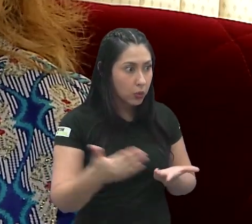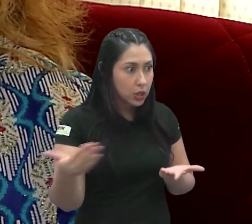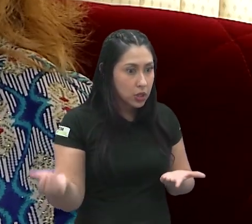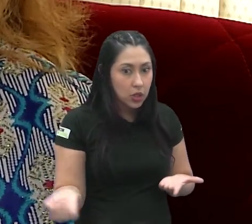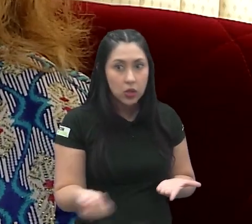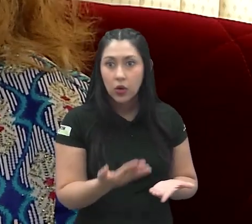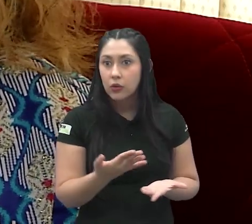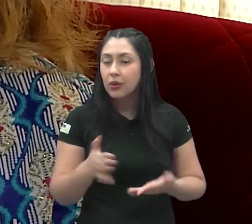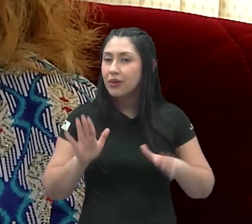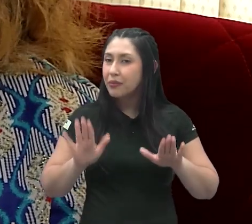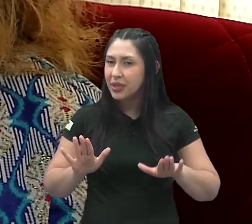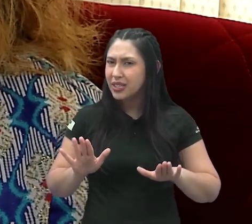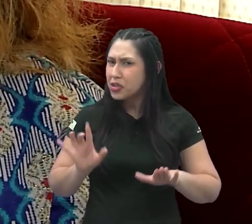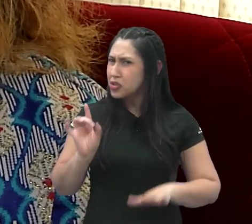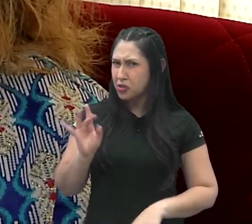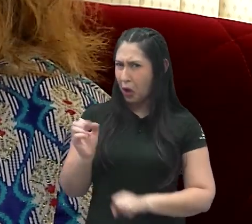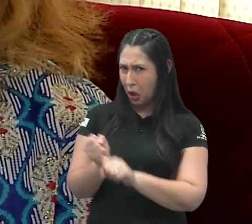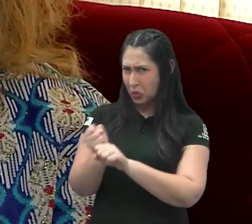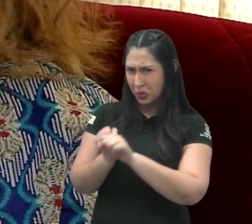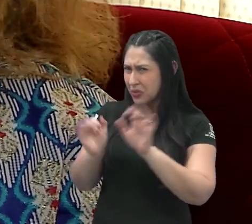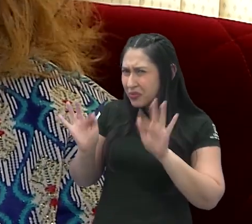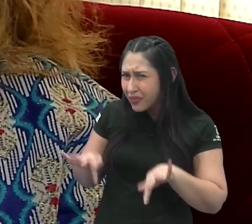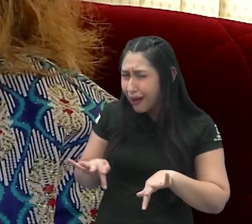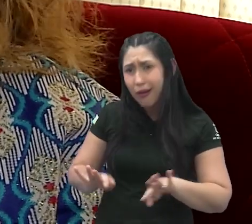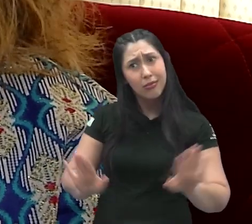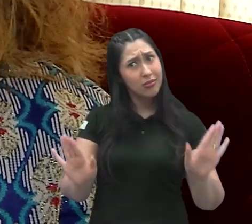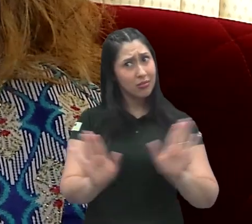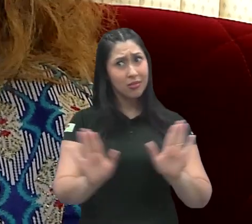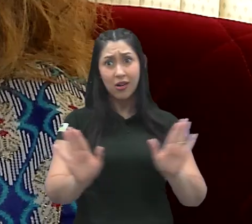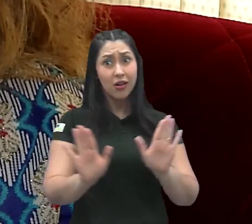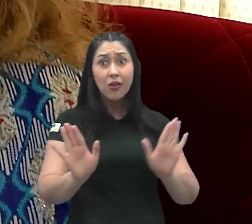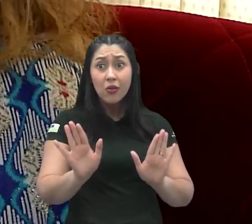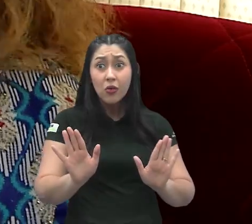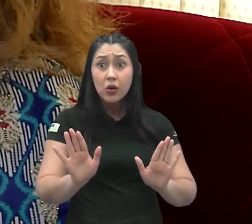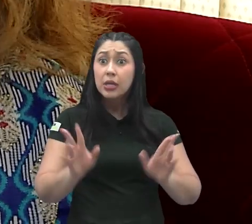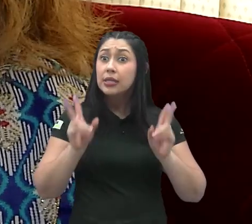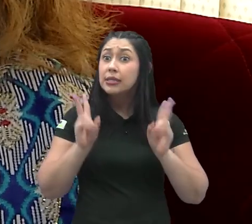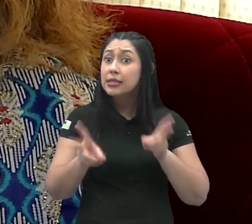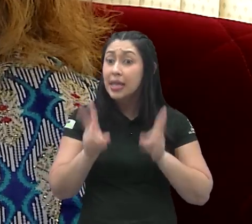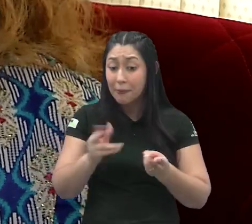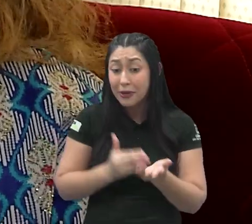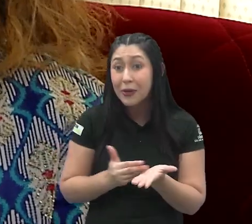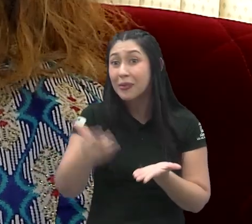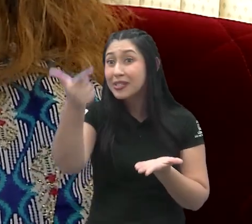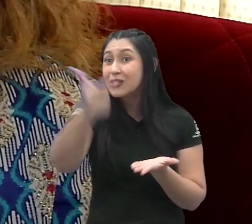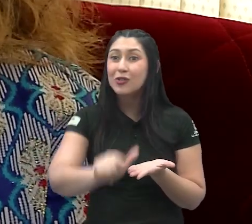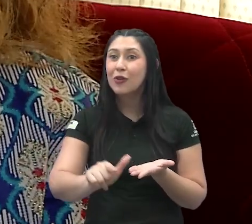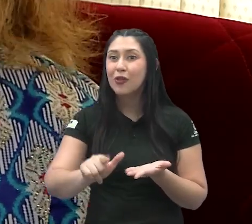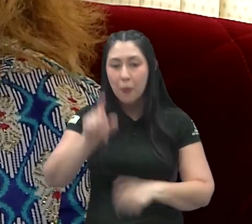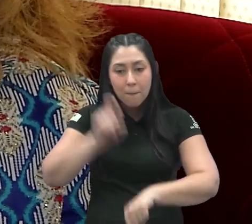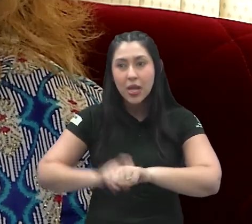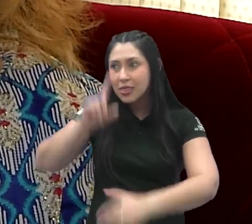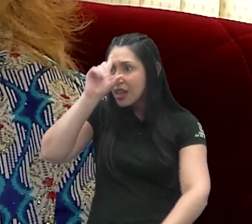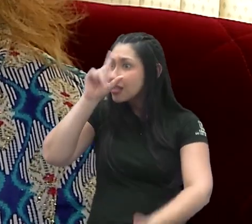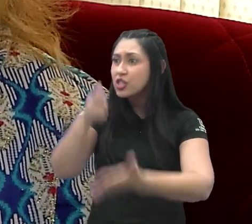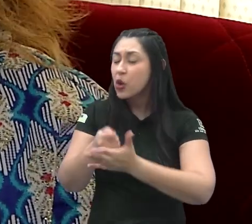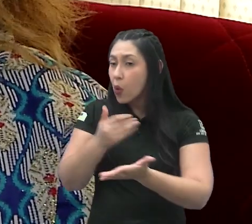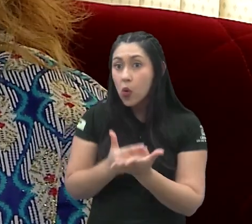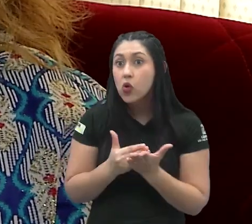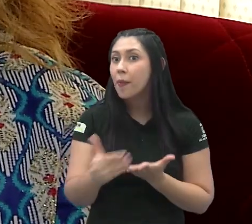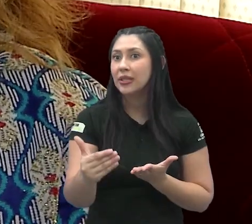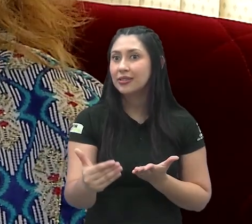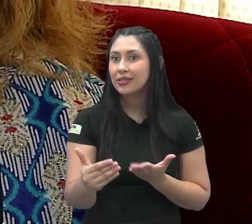de recomeço, uma nova chance. Só que parece que é só no final do ano. E não é. O recomeço é sempre quando você toma